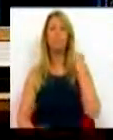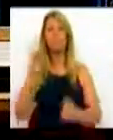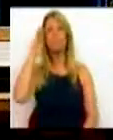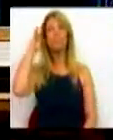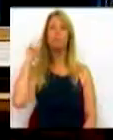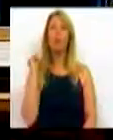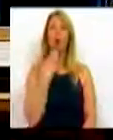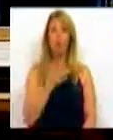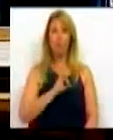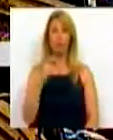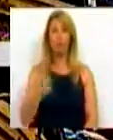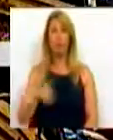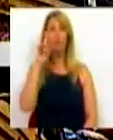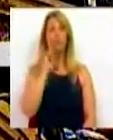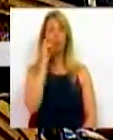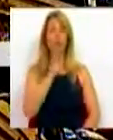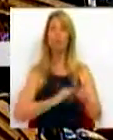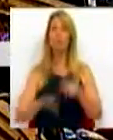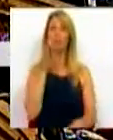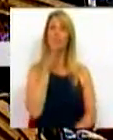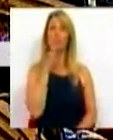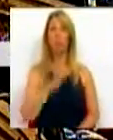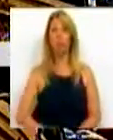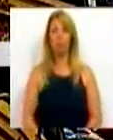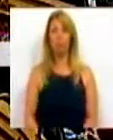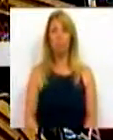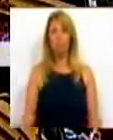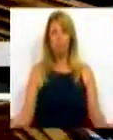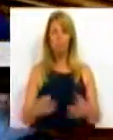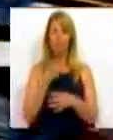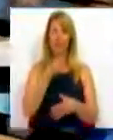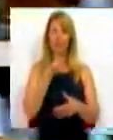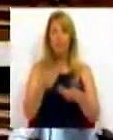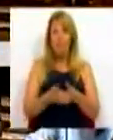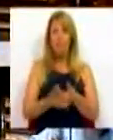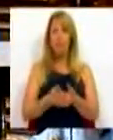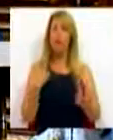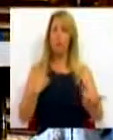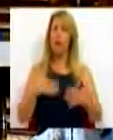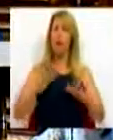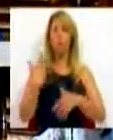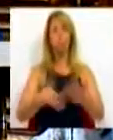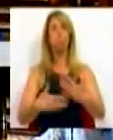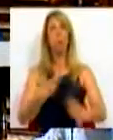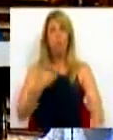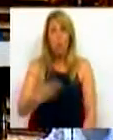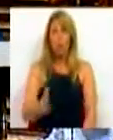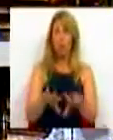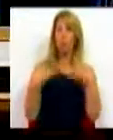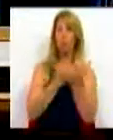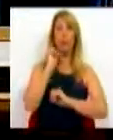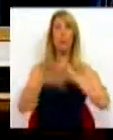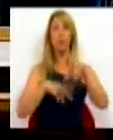Muito obrigado, Sr. Presidente. Senhoras e senhores deputados, envelhecer ativamente é um direito das sociedades modernas. Diria